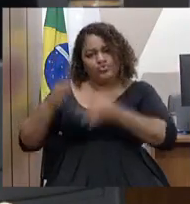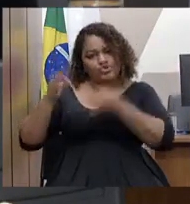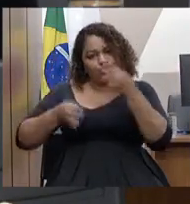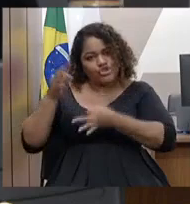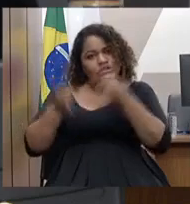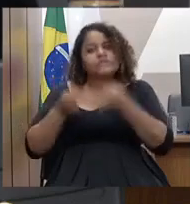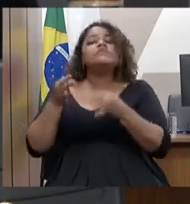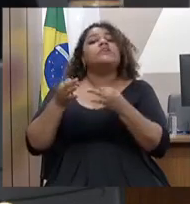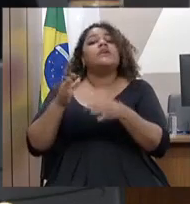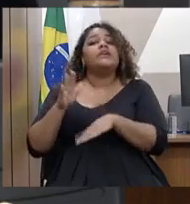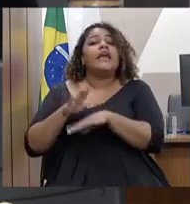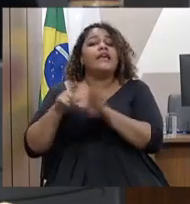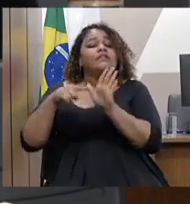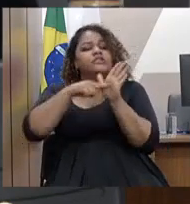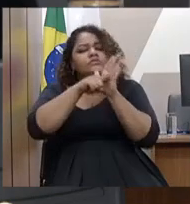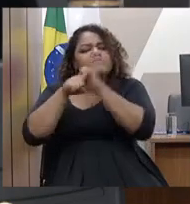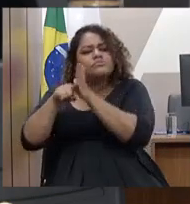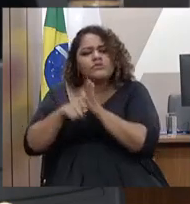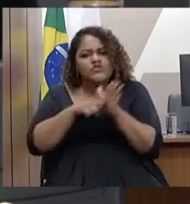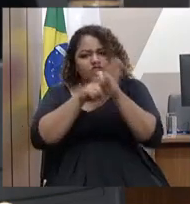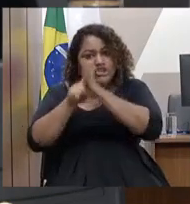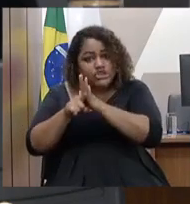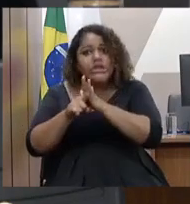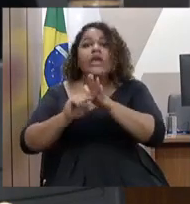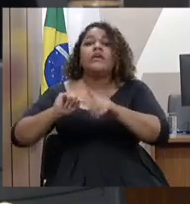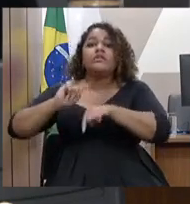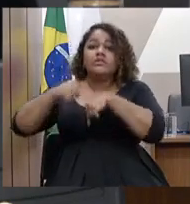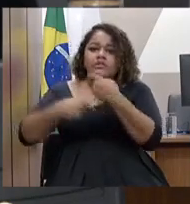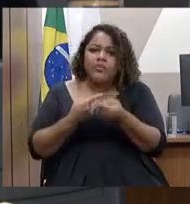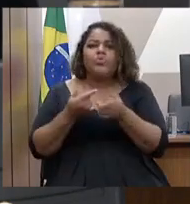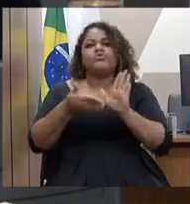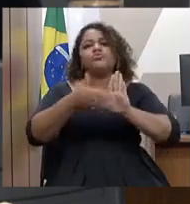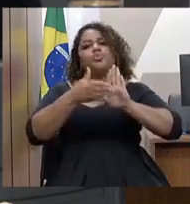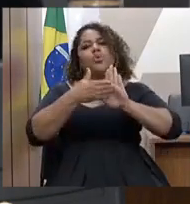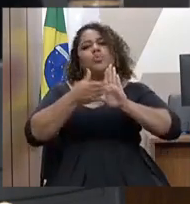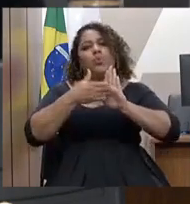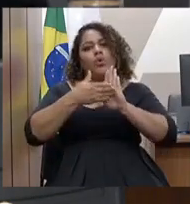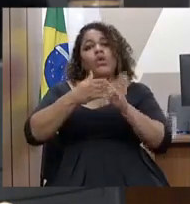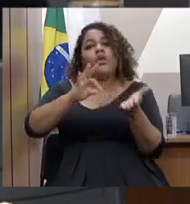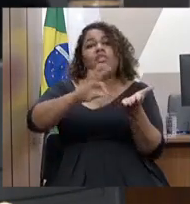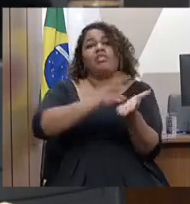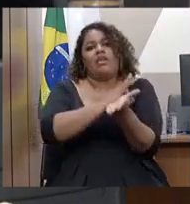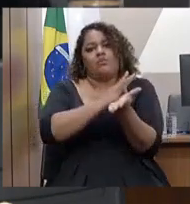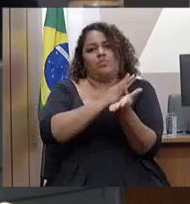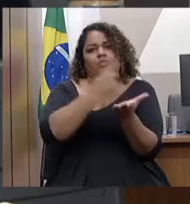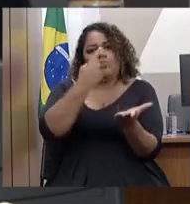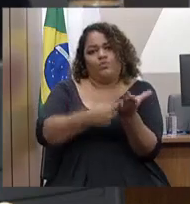uma um termo de ajuste de condutas empresas para que né no caso de algum ilícito